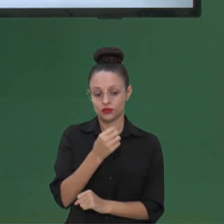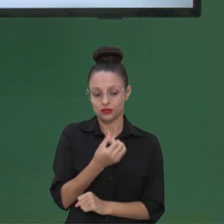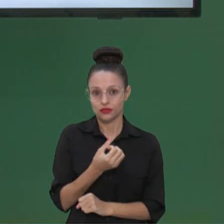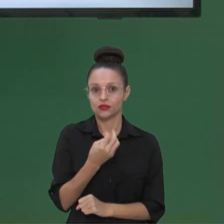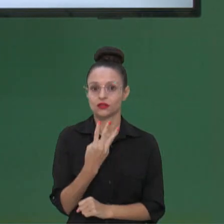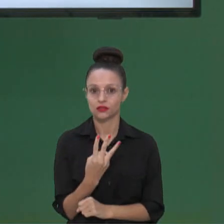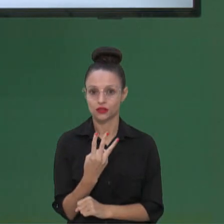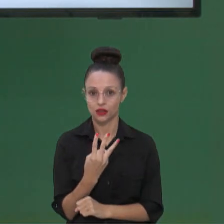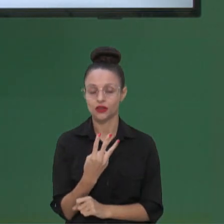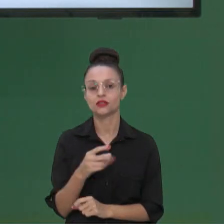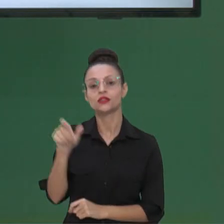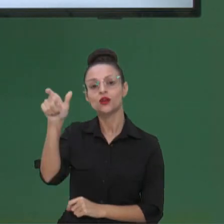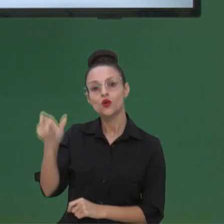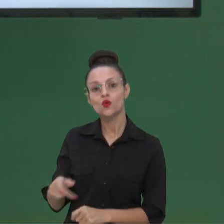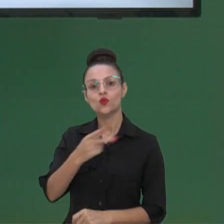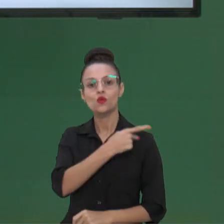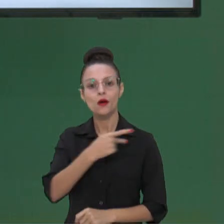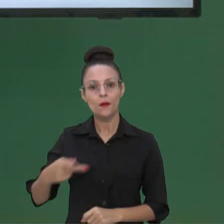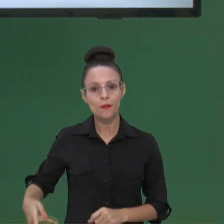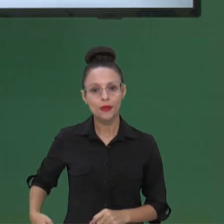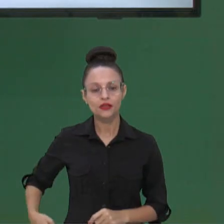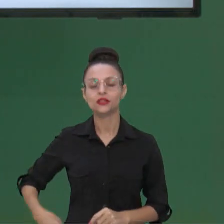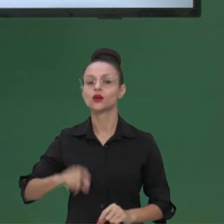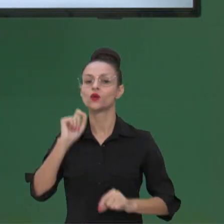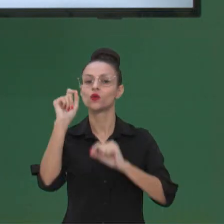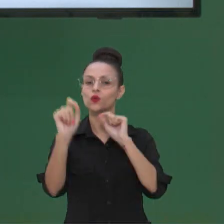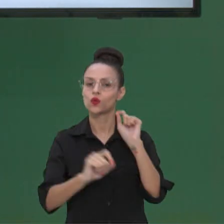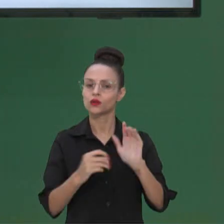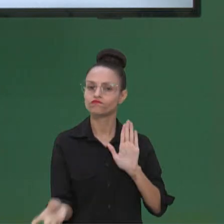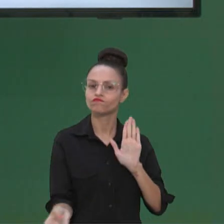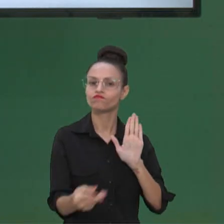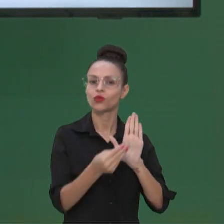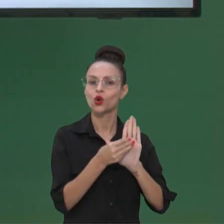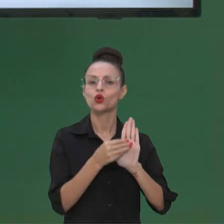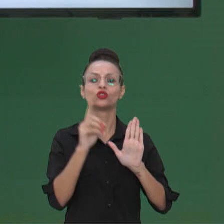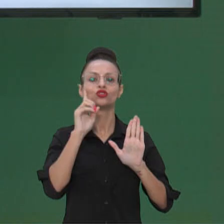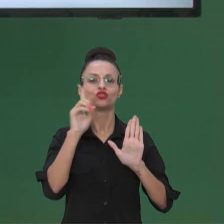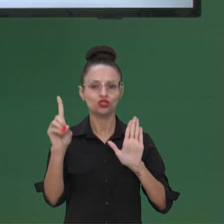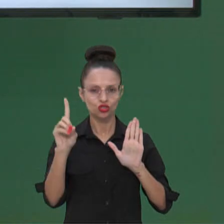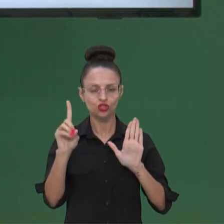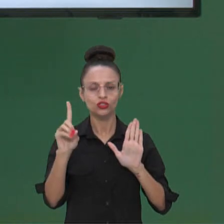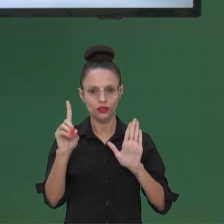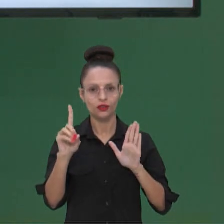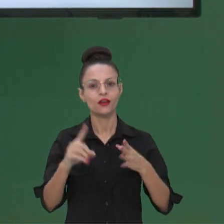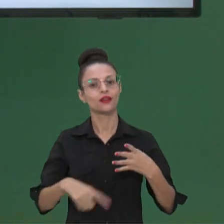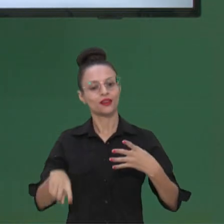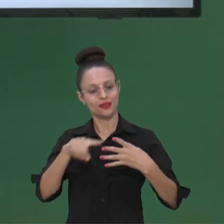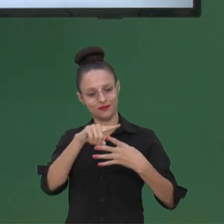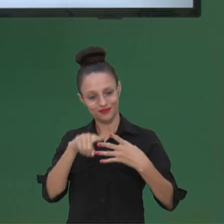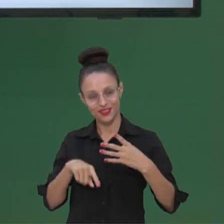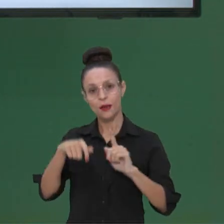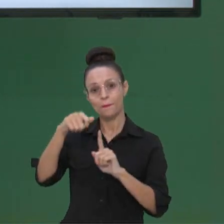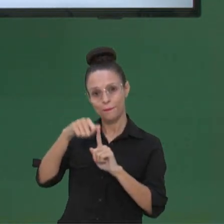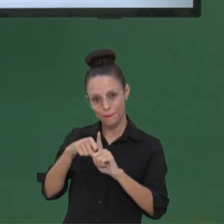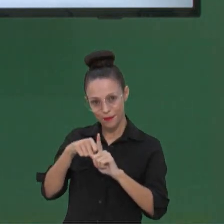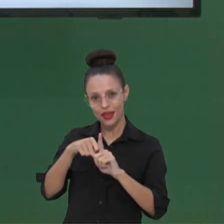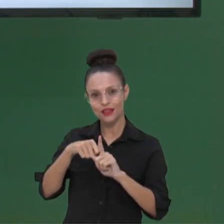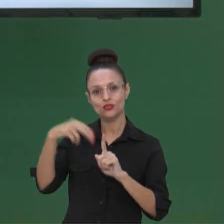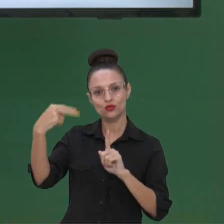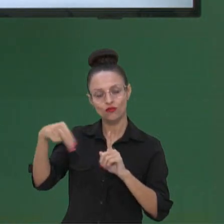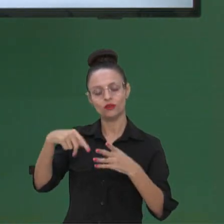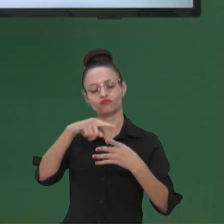1863, o presidente Abraham Lincoln determinou quando seria o dia, a quarta quinta-feira do mês de novembro. E